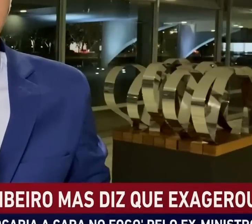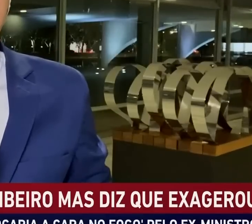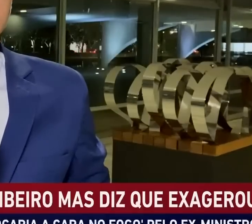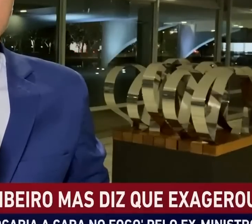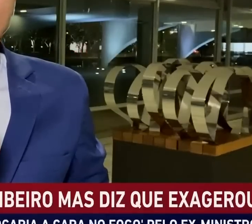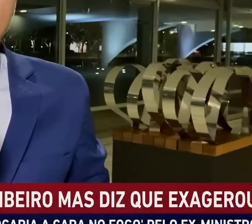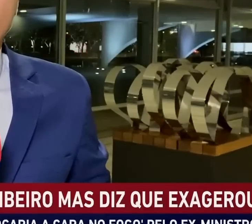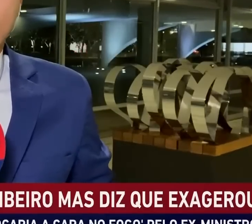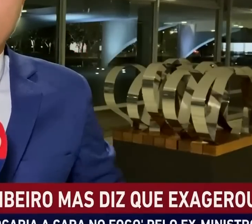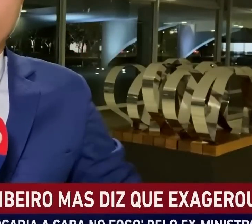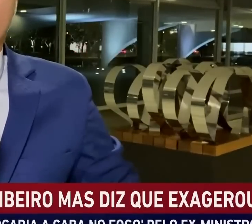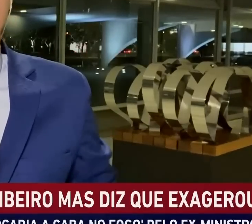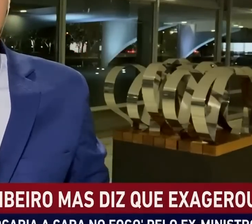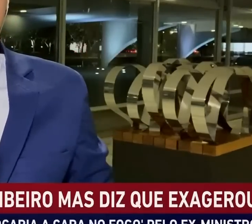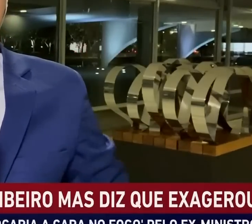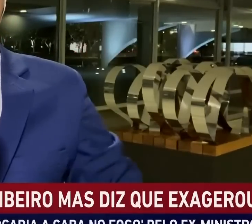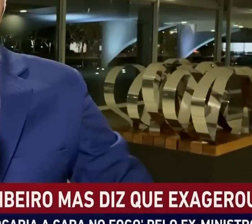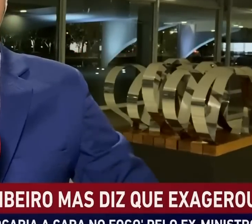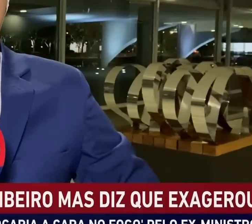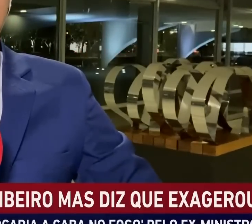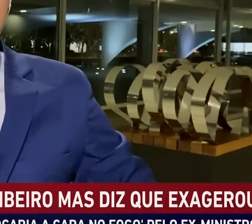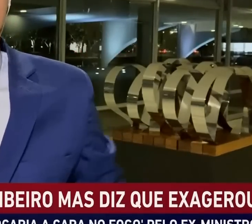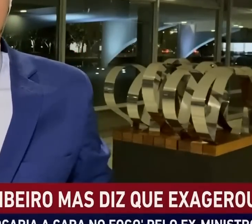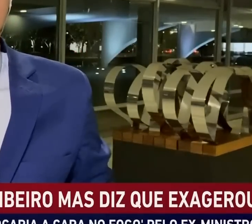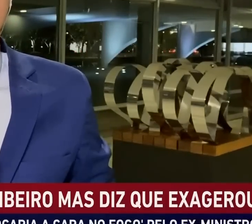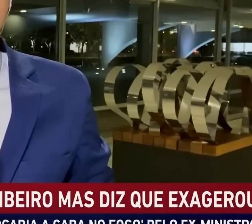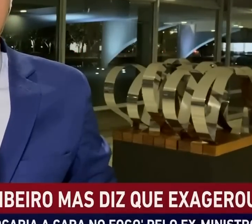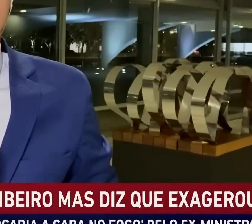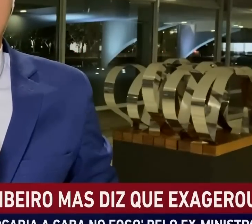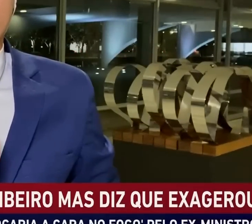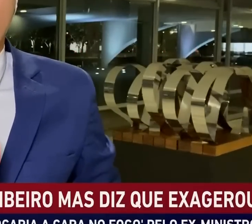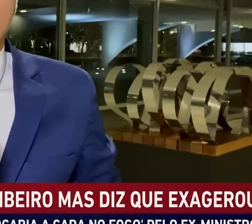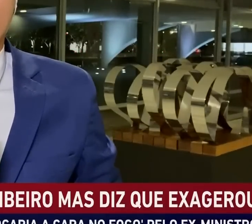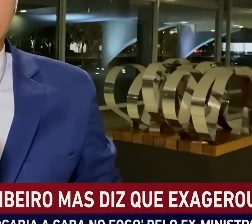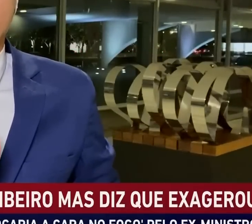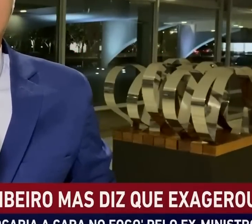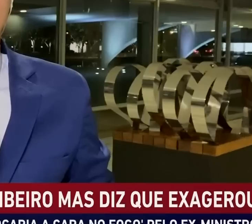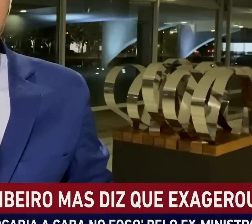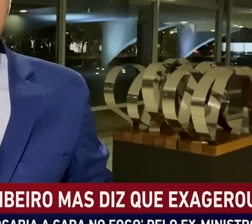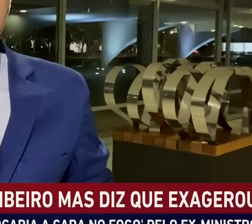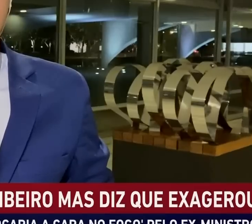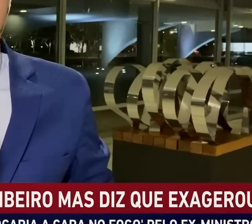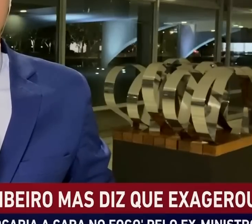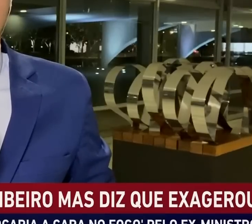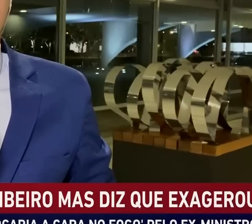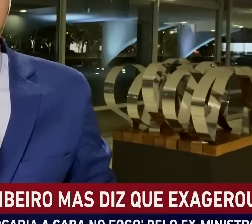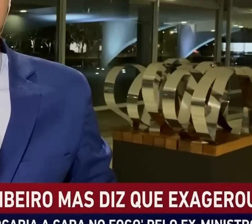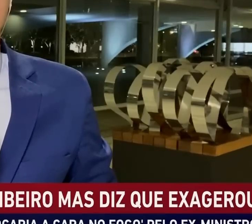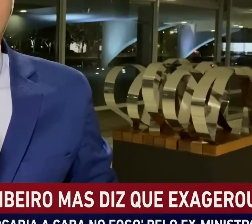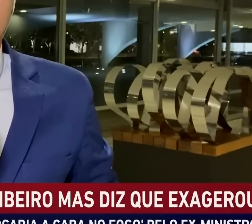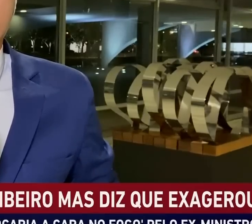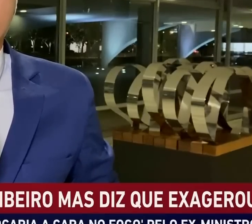fogo, assim como ele coloca a mão no fogo em relação a qualquer outro ministro ligado ao atual governo. Nós separamos essa